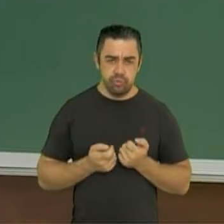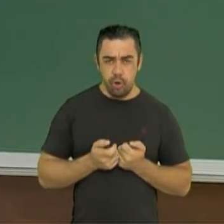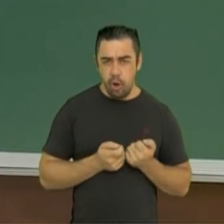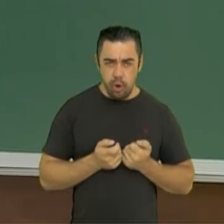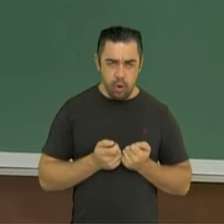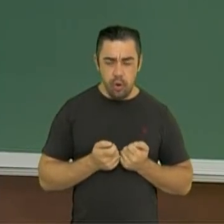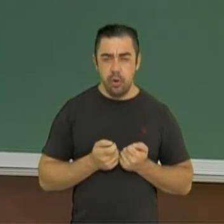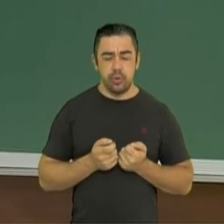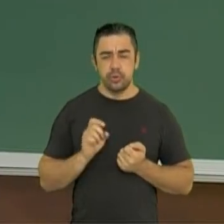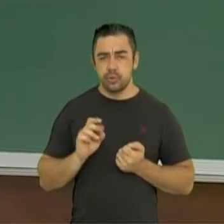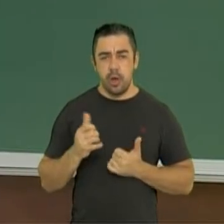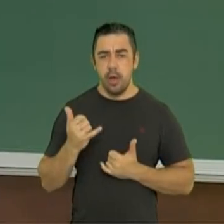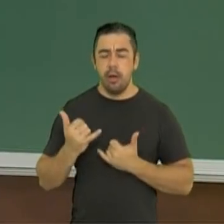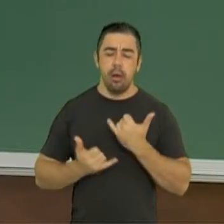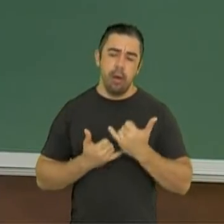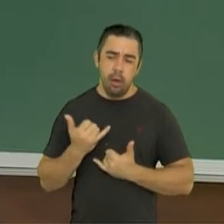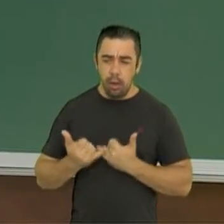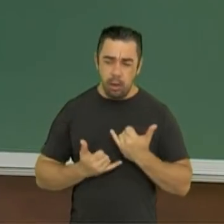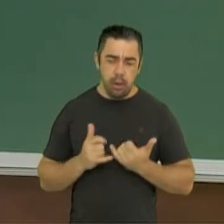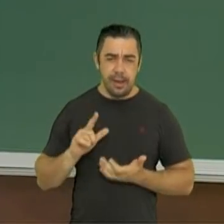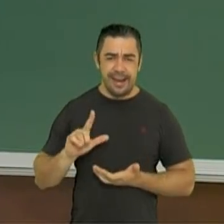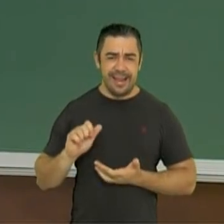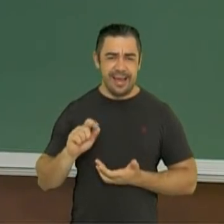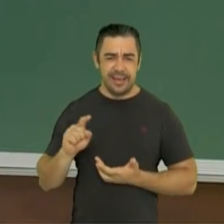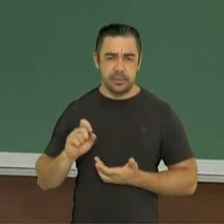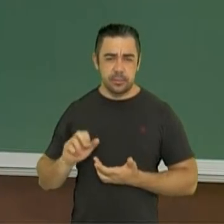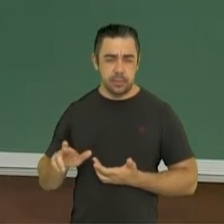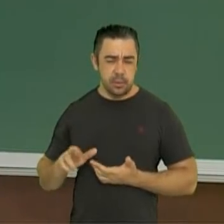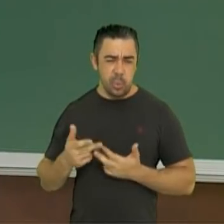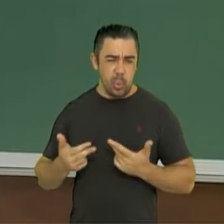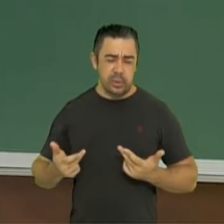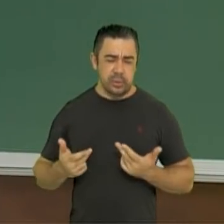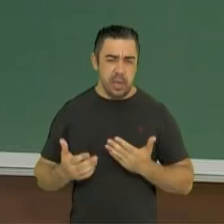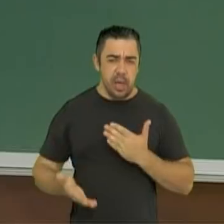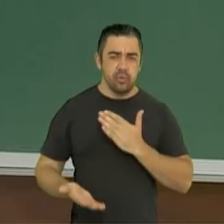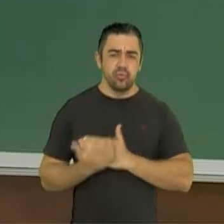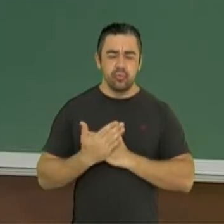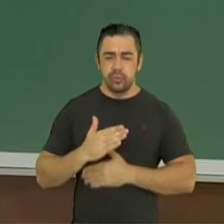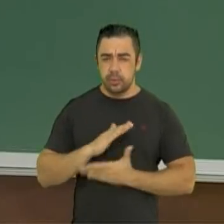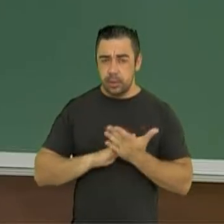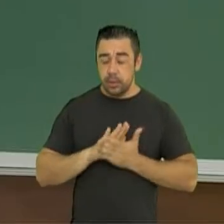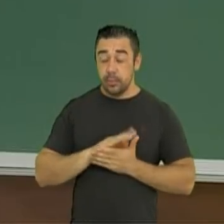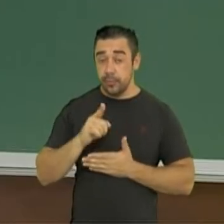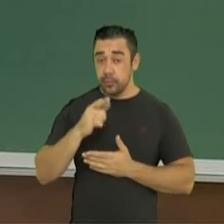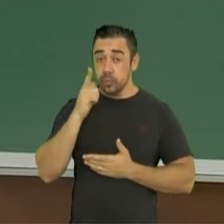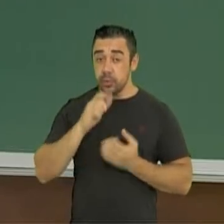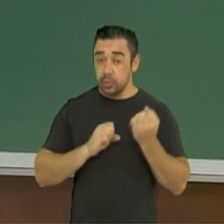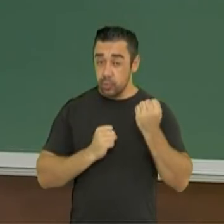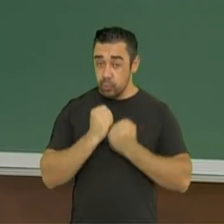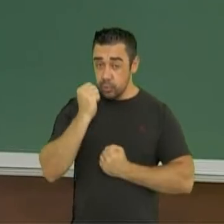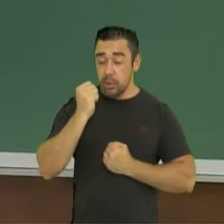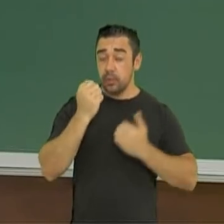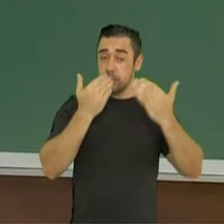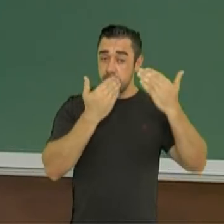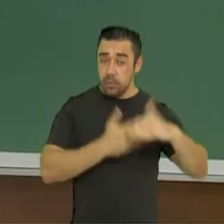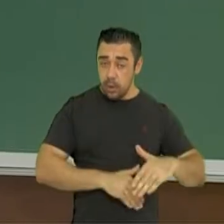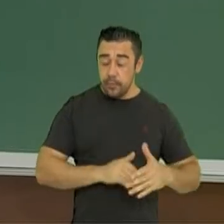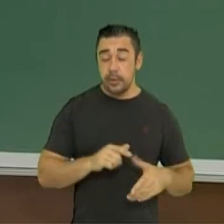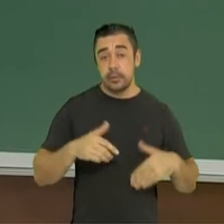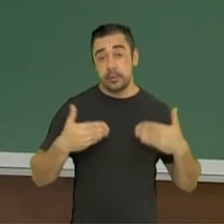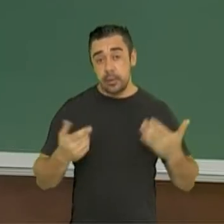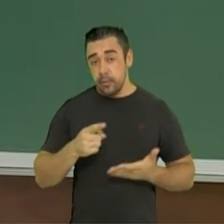a cultura do lazer, ou seja, coisas inúteis, né, que não vão corresponder aí para o seu sucesso nos exames. Então,